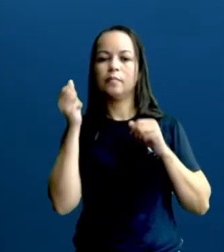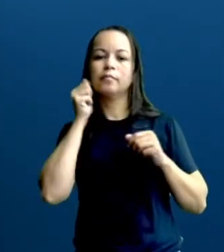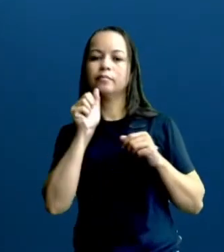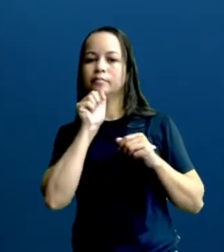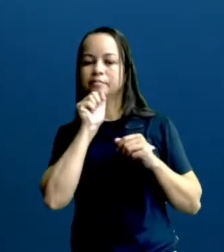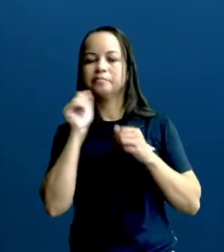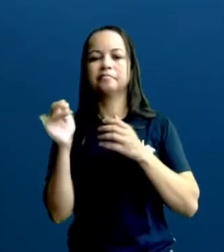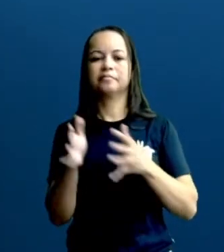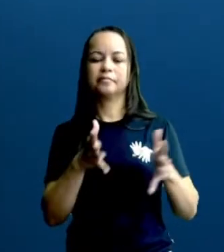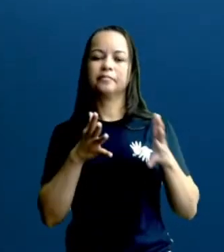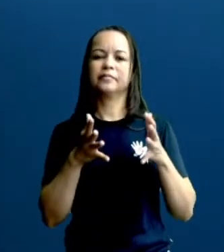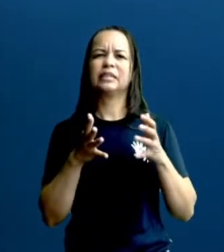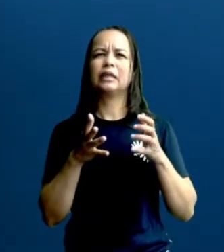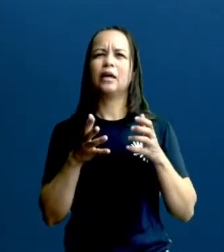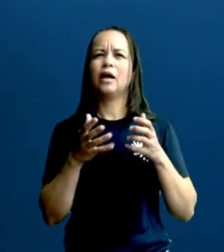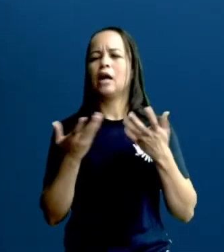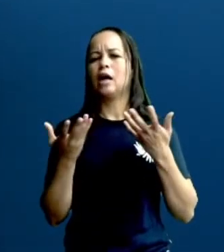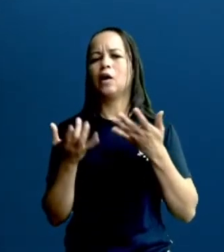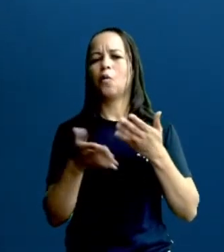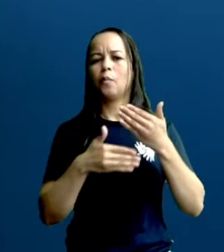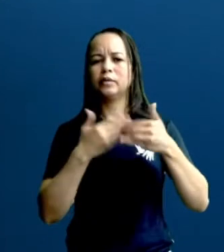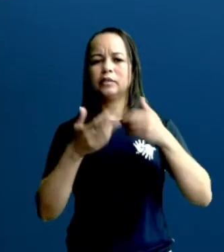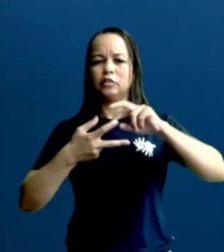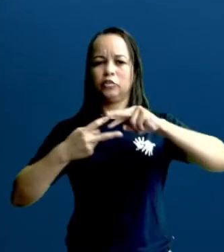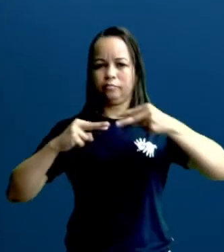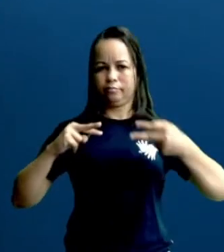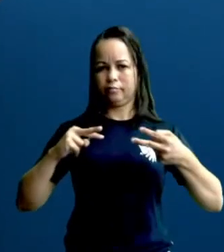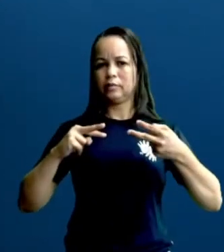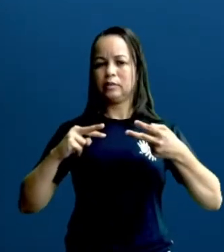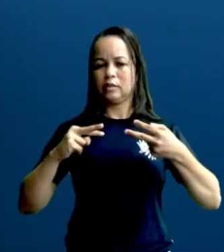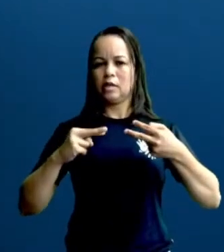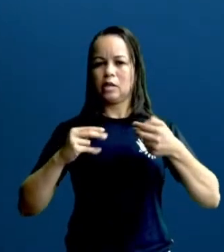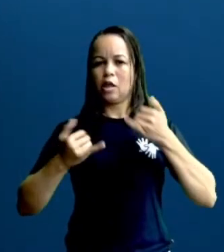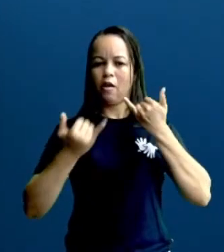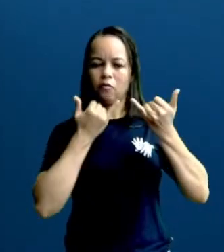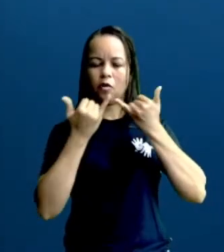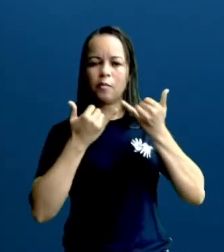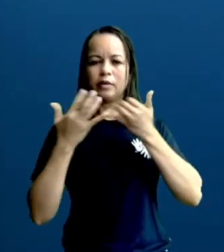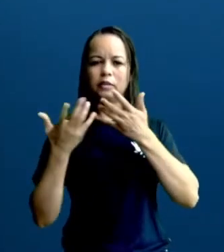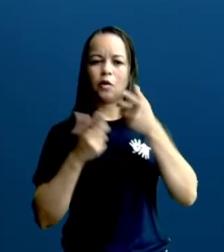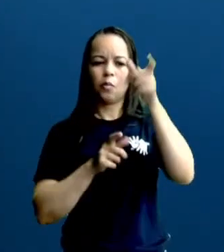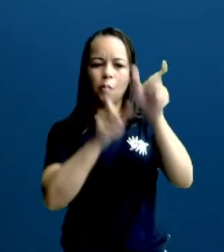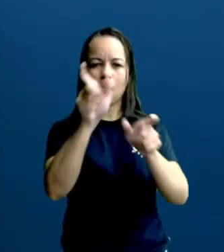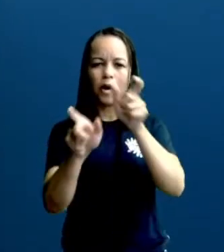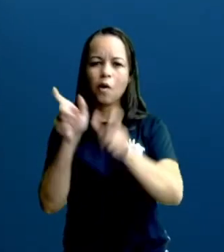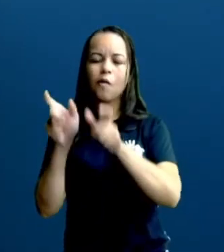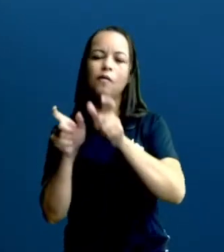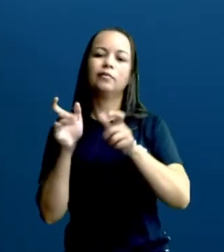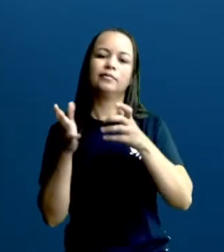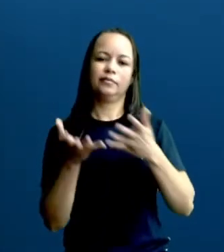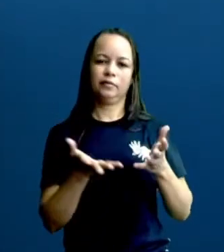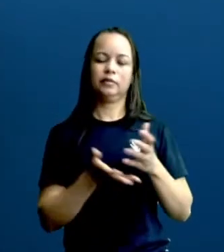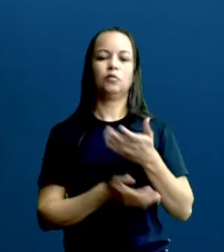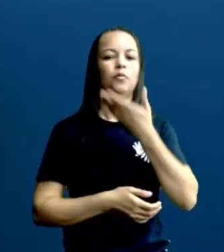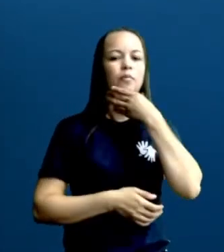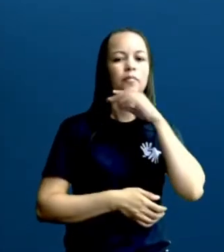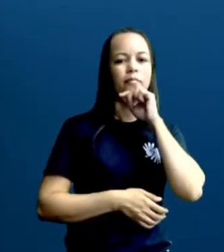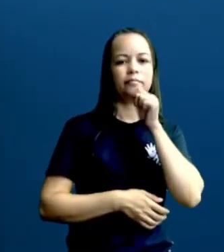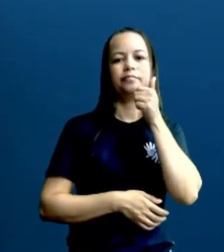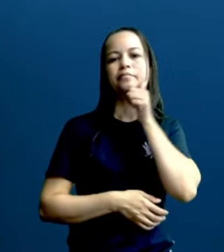é compensado geneticamente carregando informações sobre o outro, né? Sobre o pai ou a